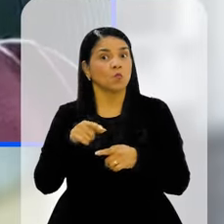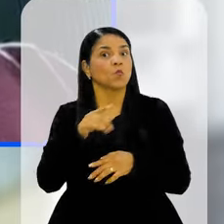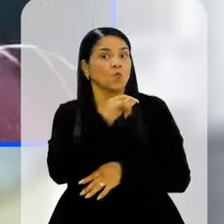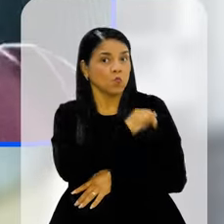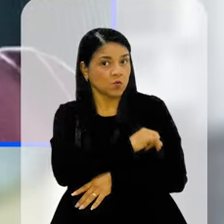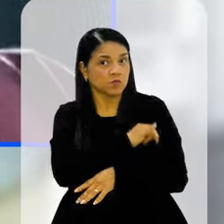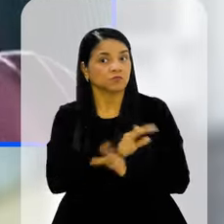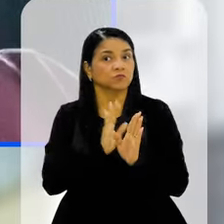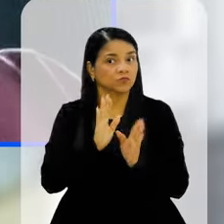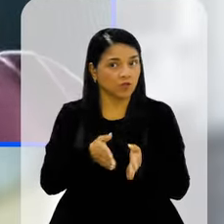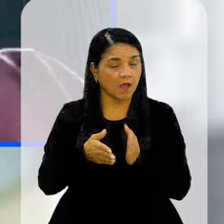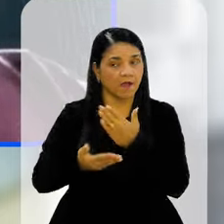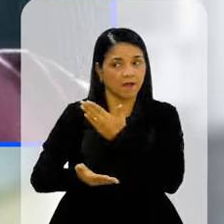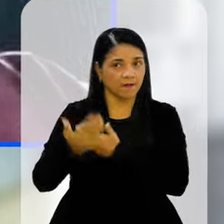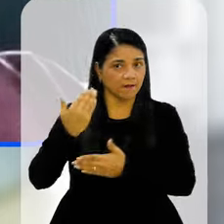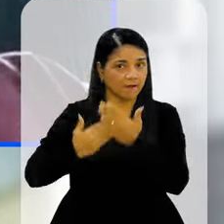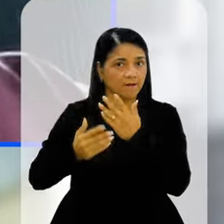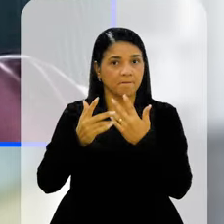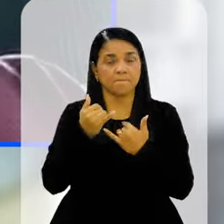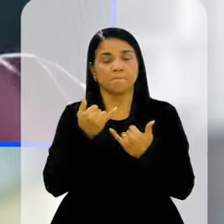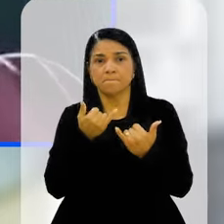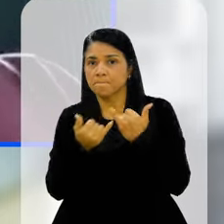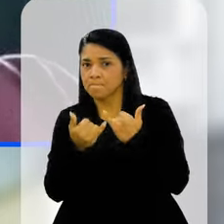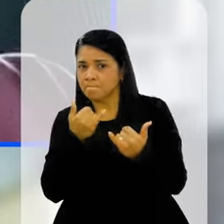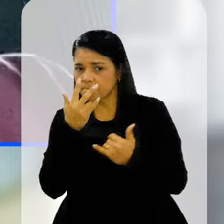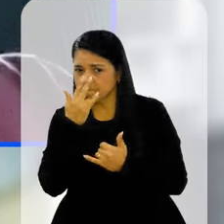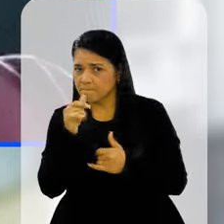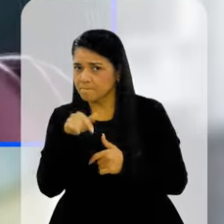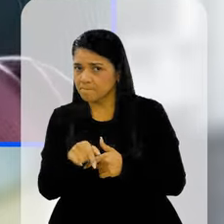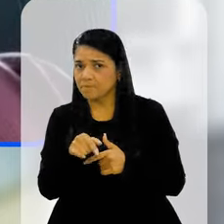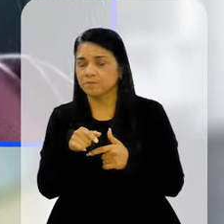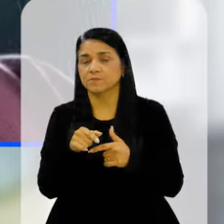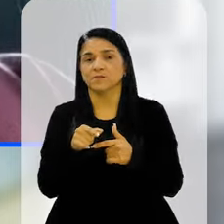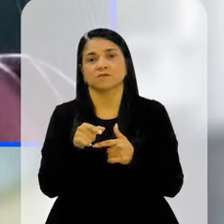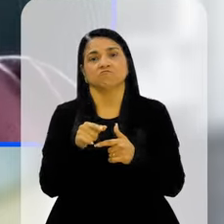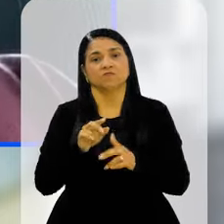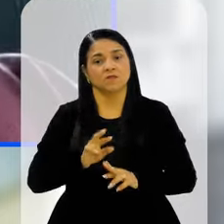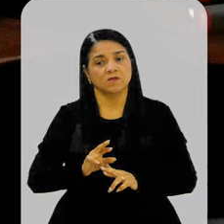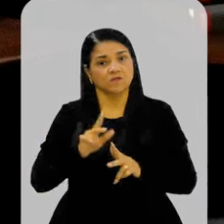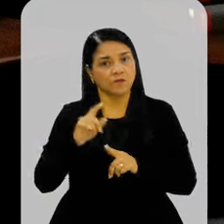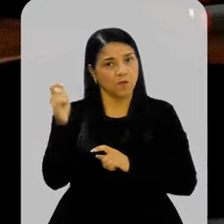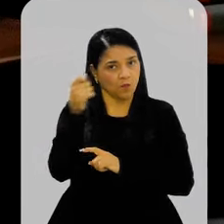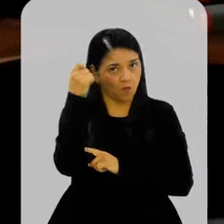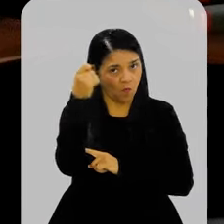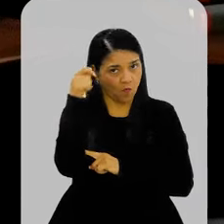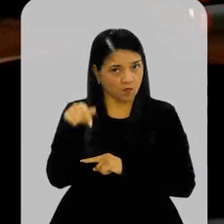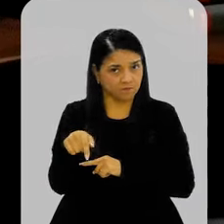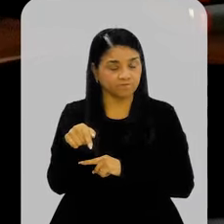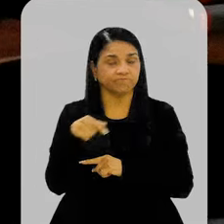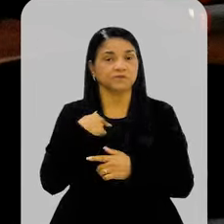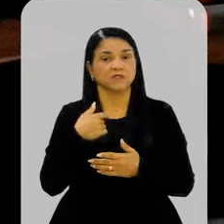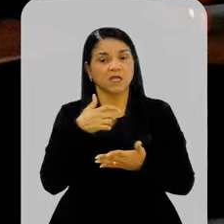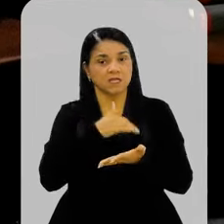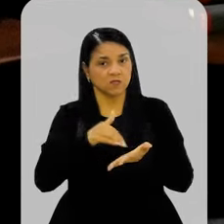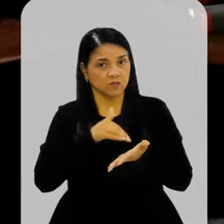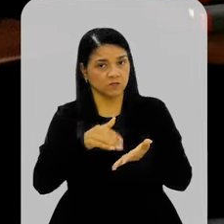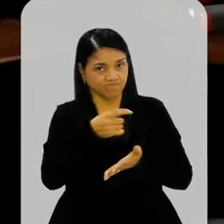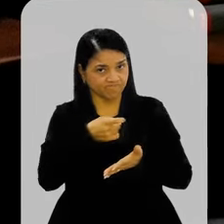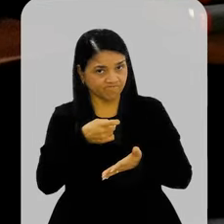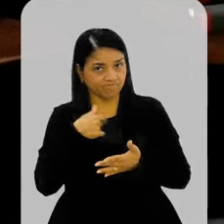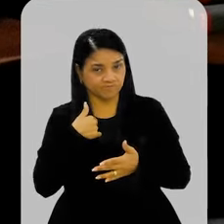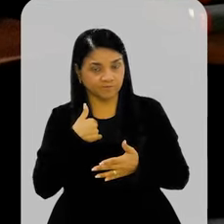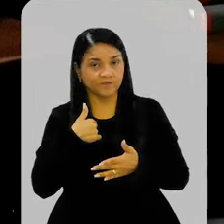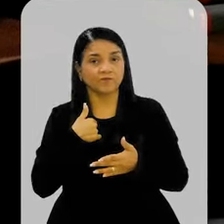seguinte, o Rio de Janeiro já passou por algumas coisas parecidas, não dessa magnitude, obviamente. Quando eu era secretário, a